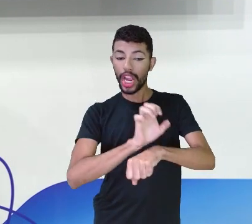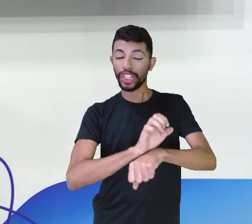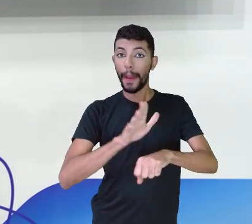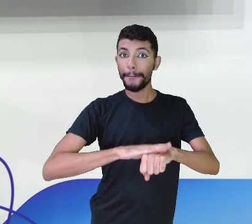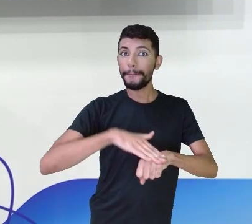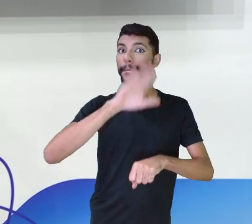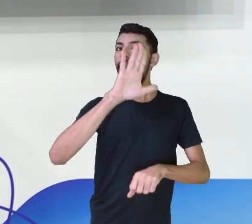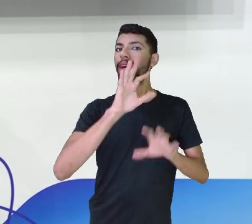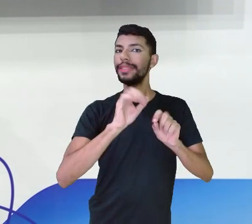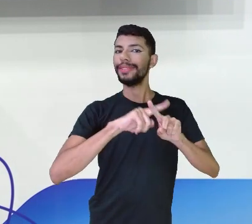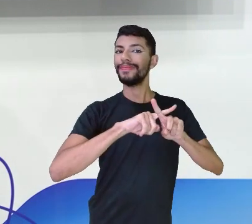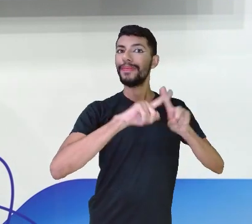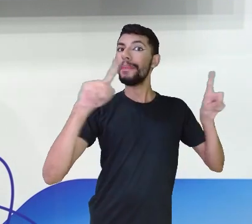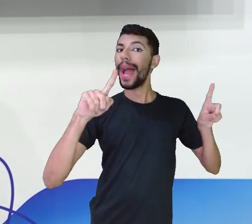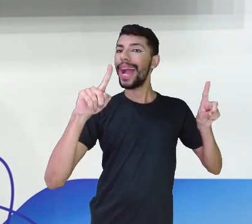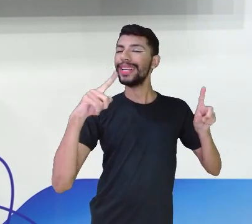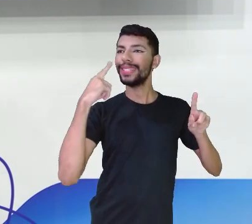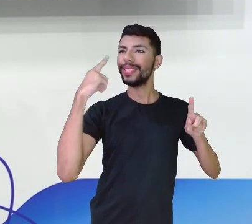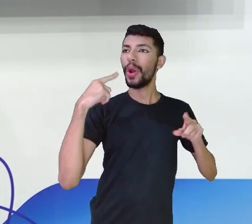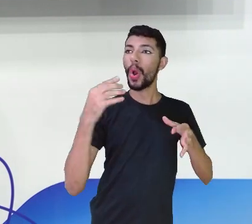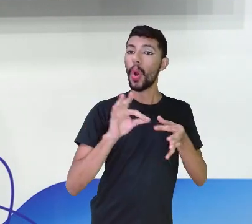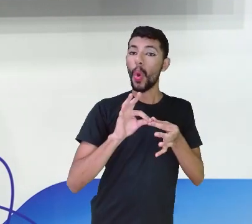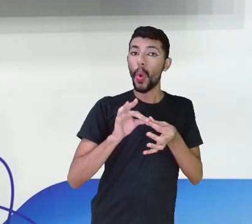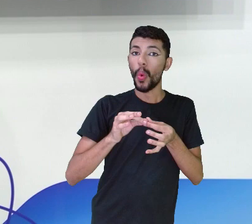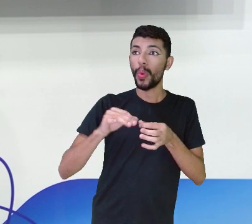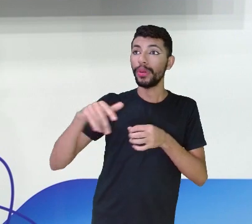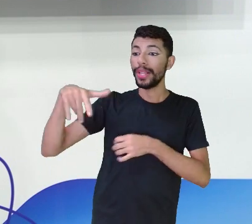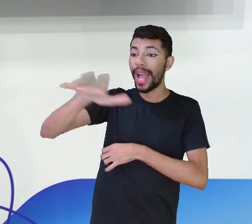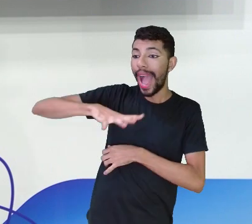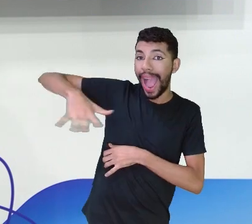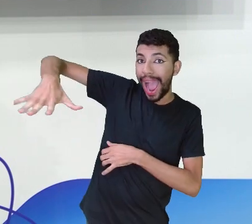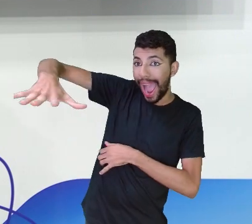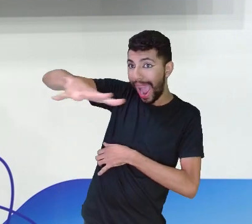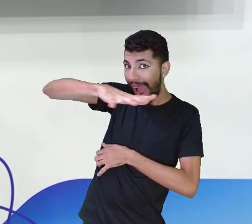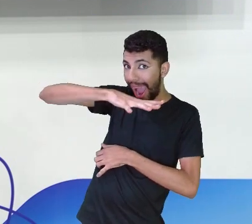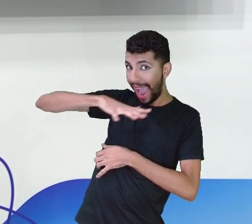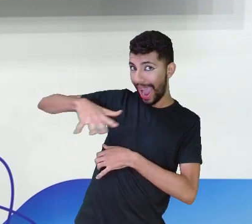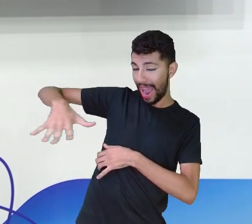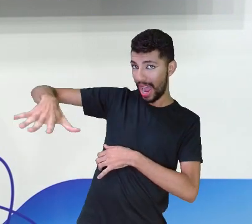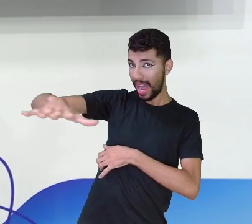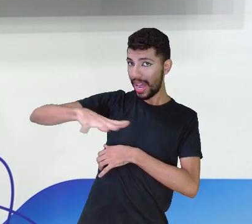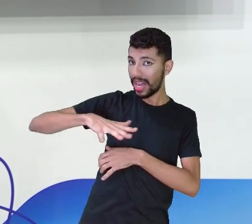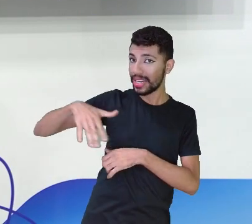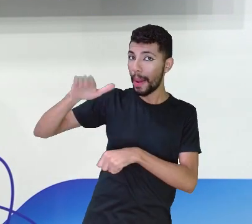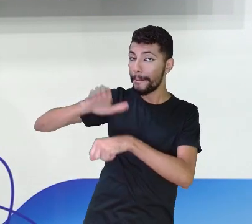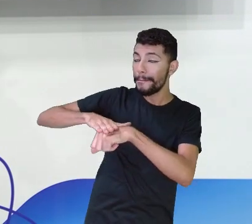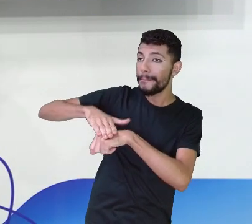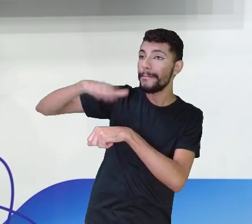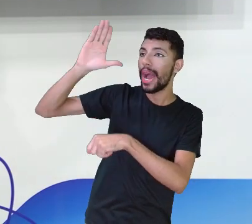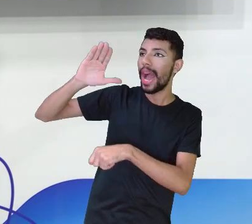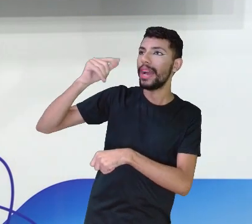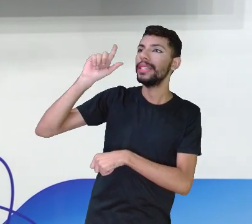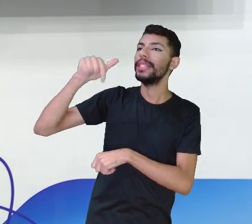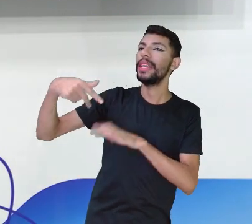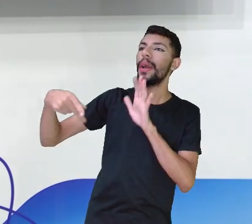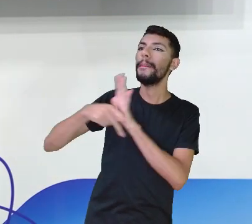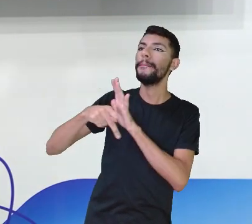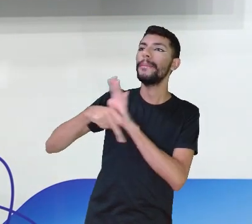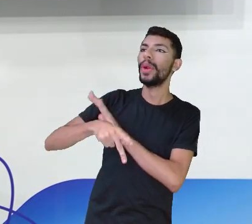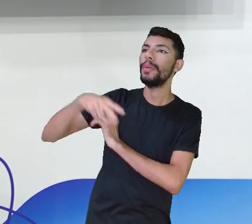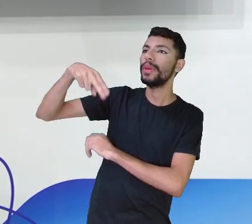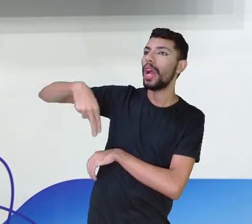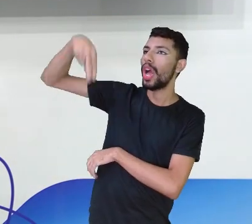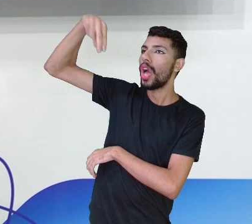estados. Porém, a maior das regiões, em relação à extensão, em relação a tamanho, é